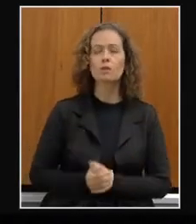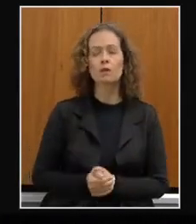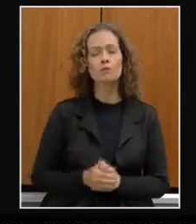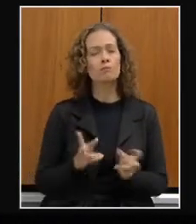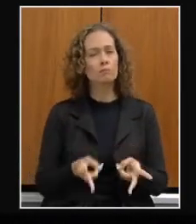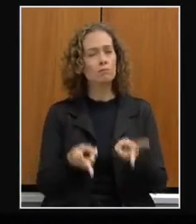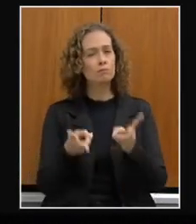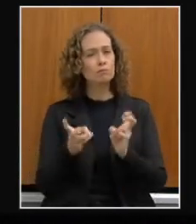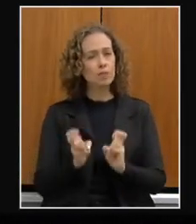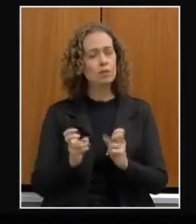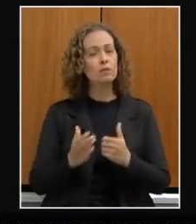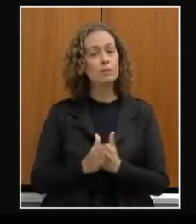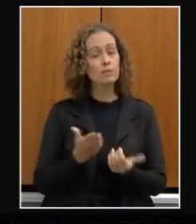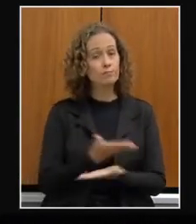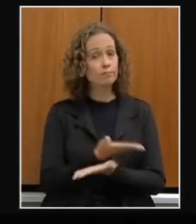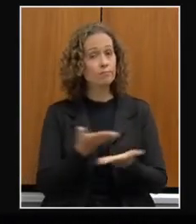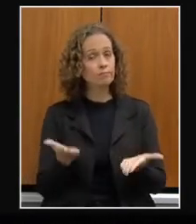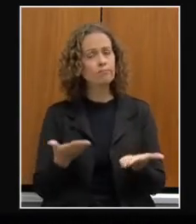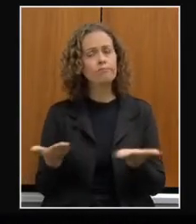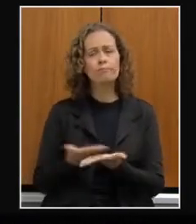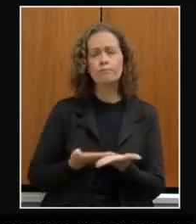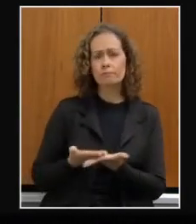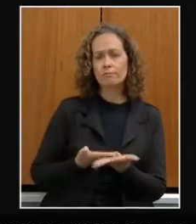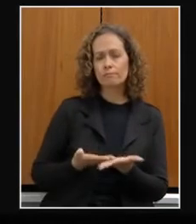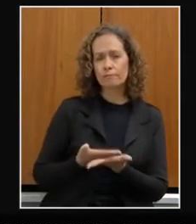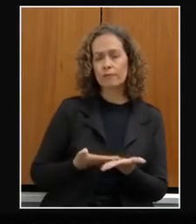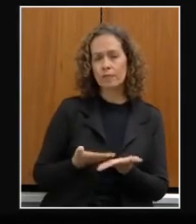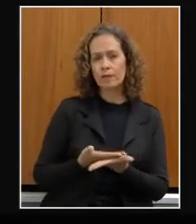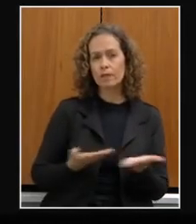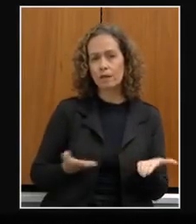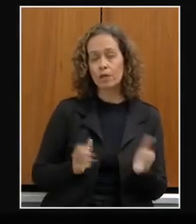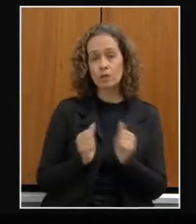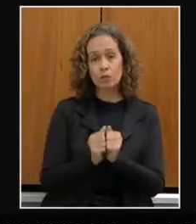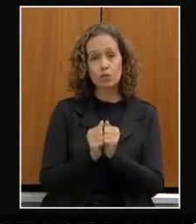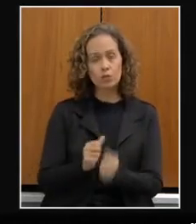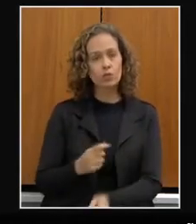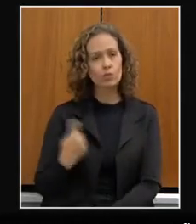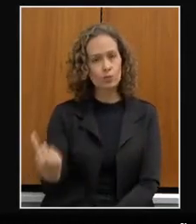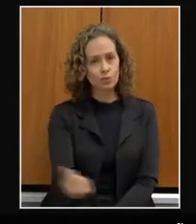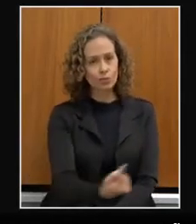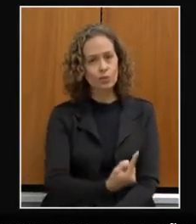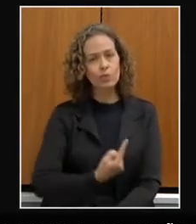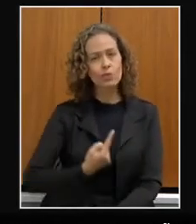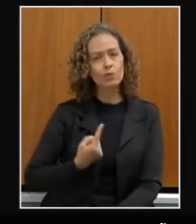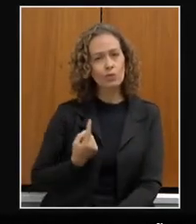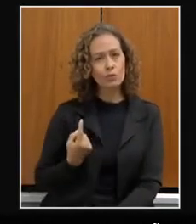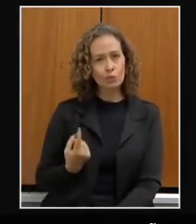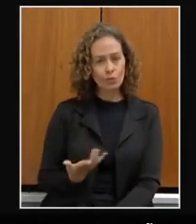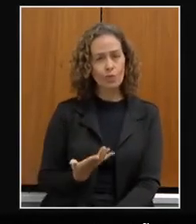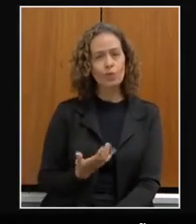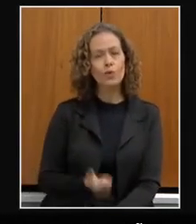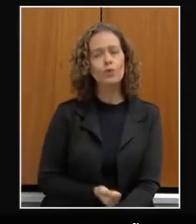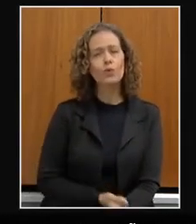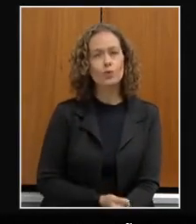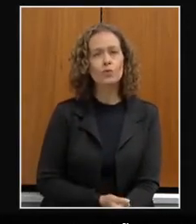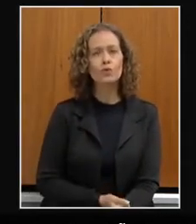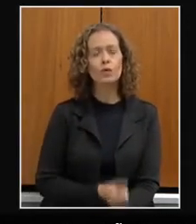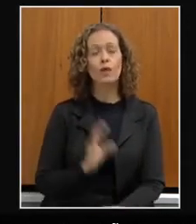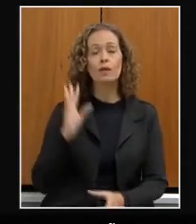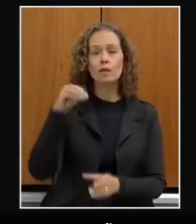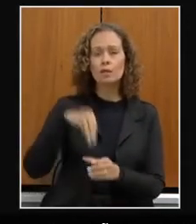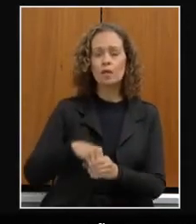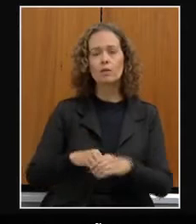que vossa excelência tem tratado conosco de maneira institucional